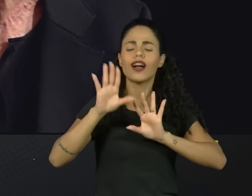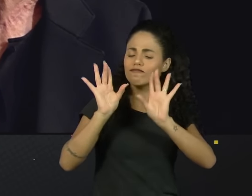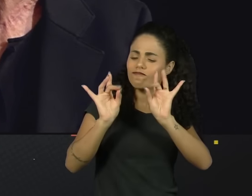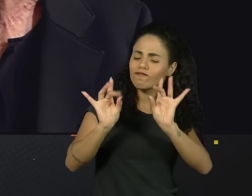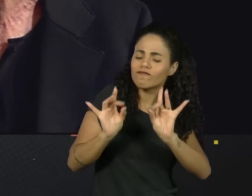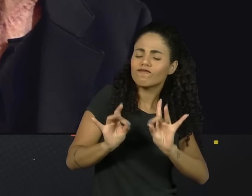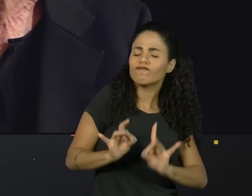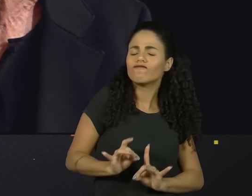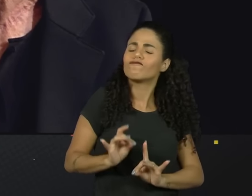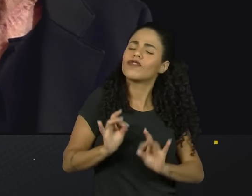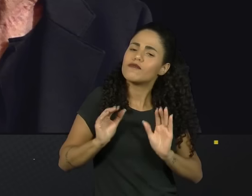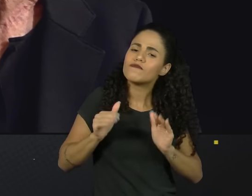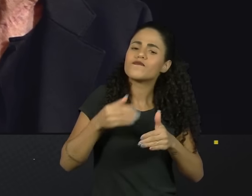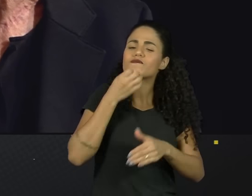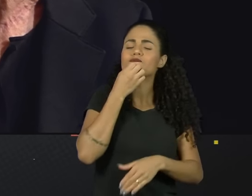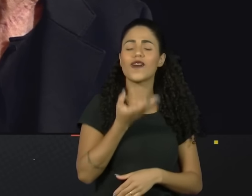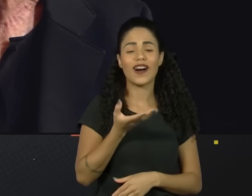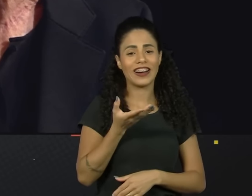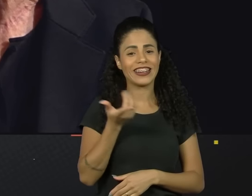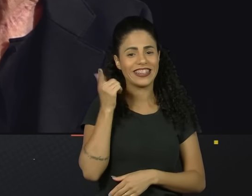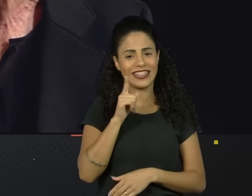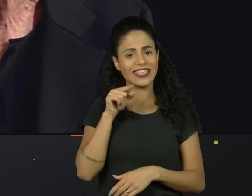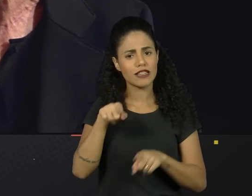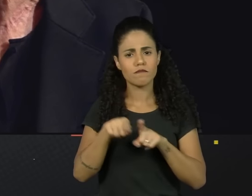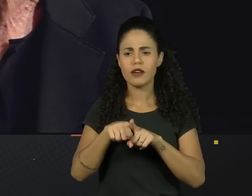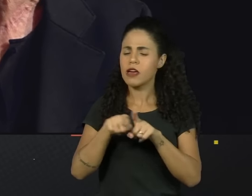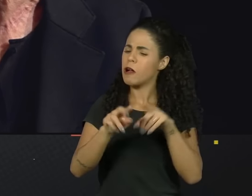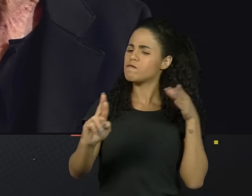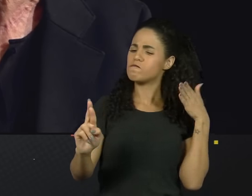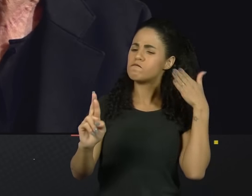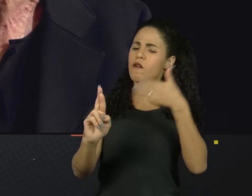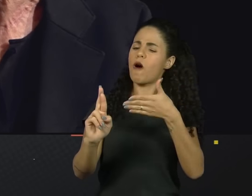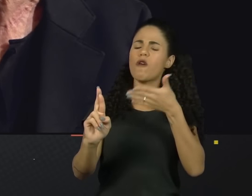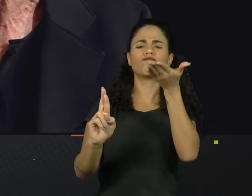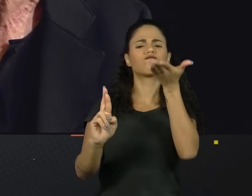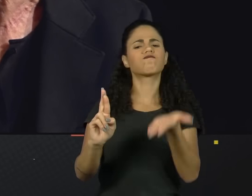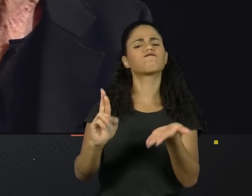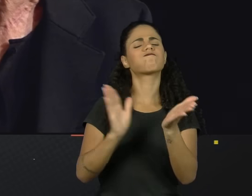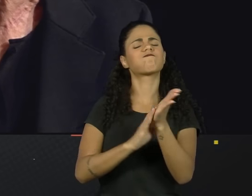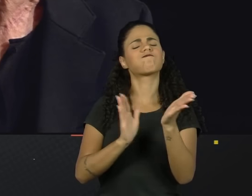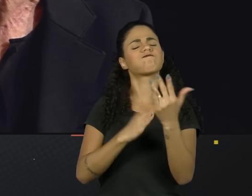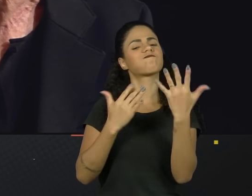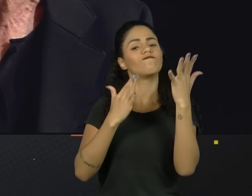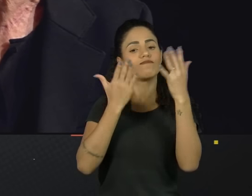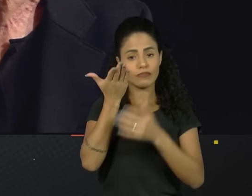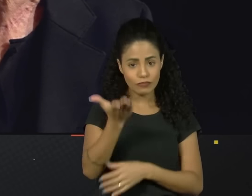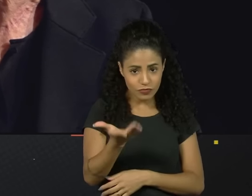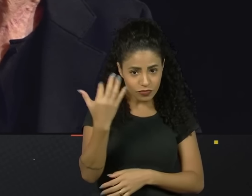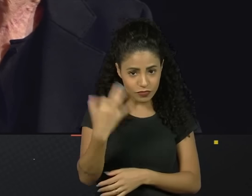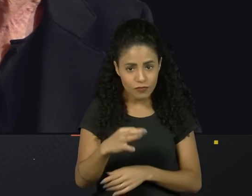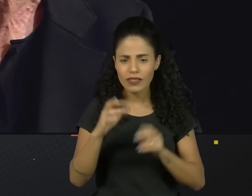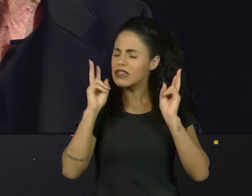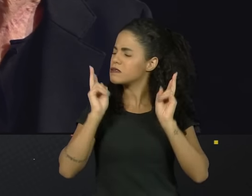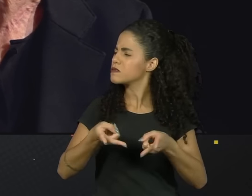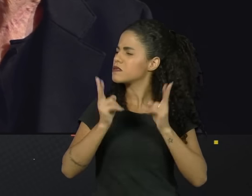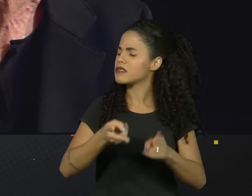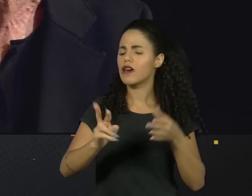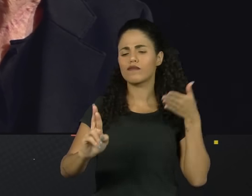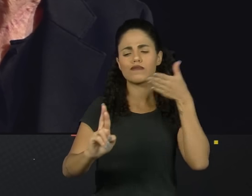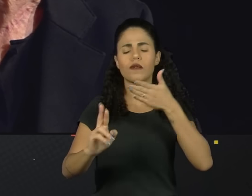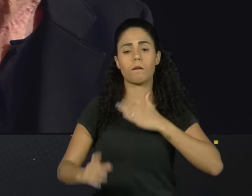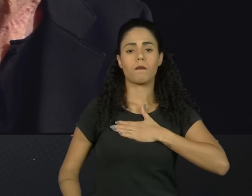tão gentil, né? Mais do que uma referência da moda, você sempre foi uma pessoa, sempre foi uma referência para